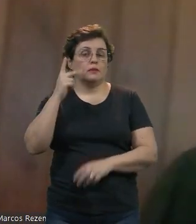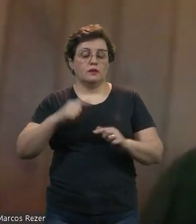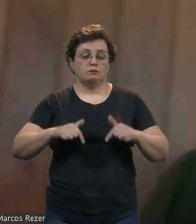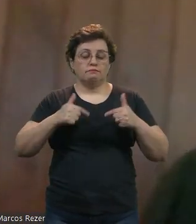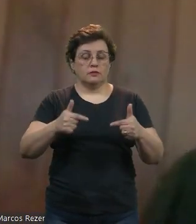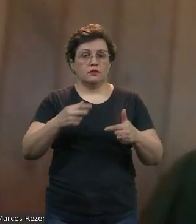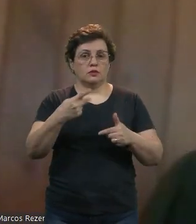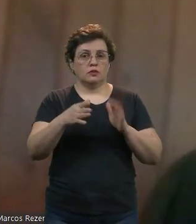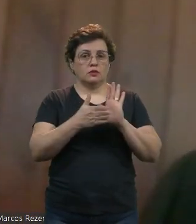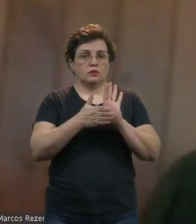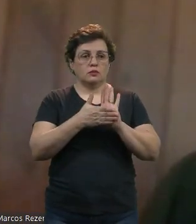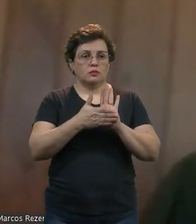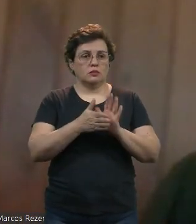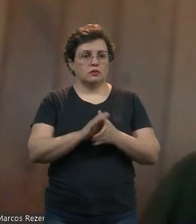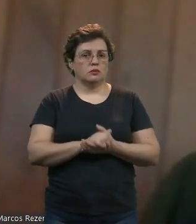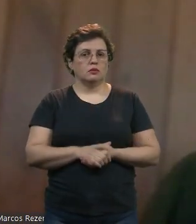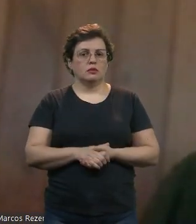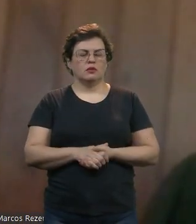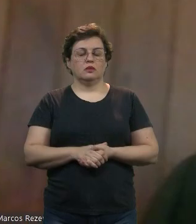sua propositura.